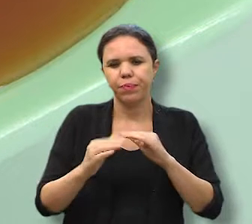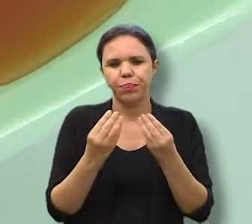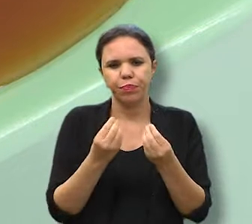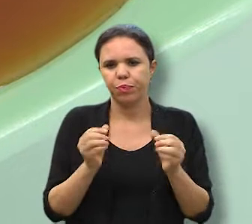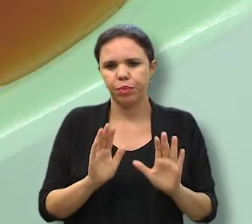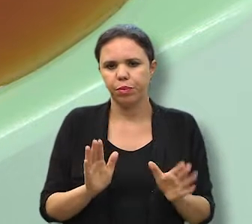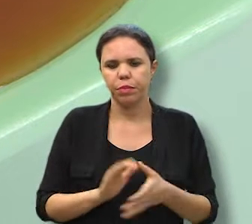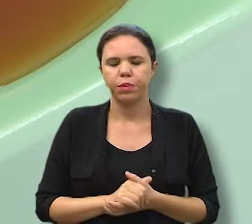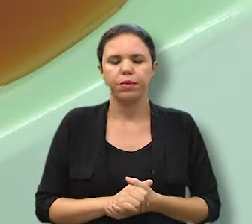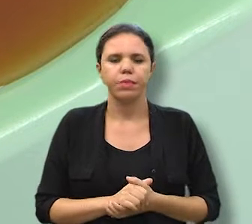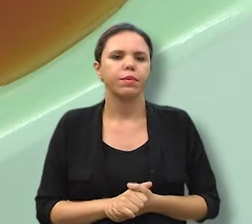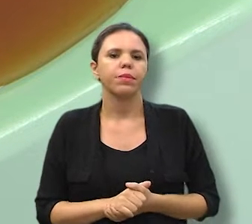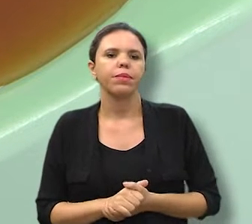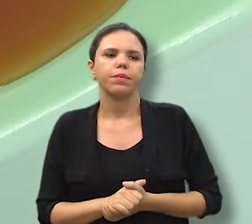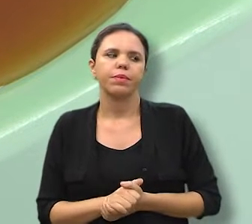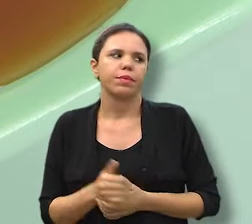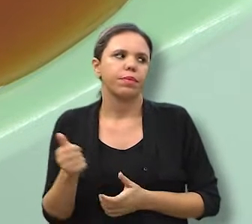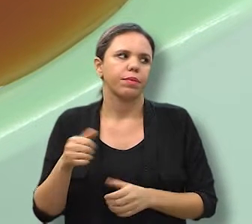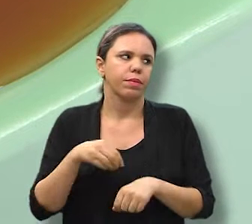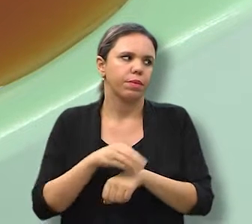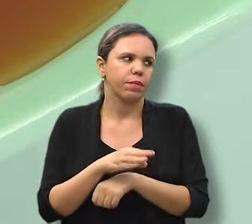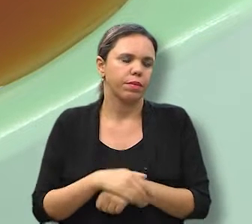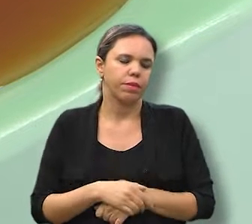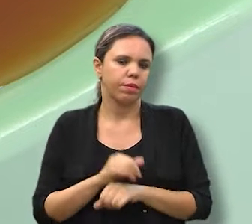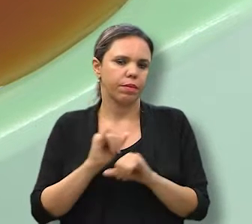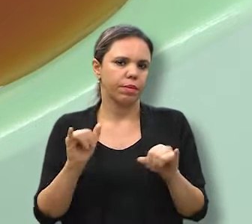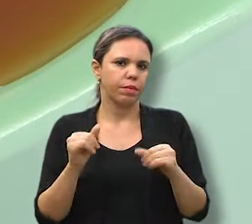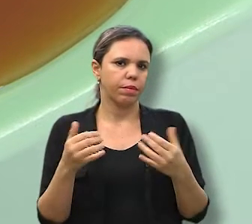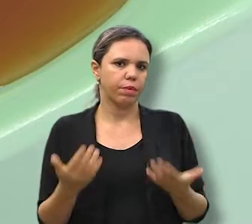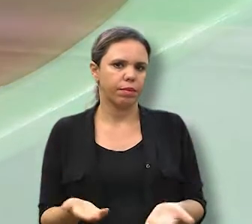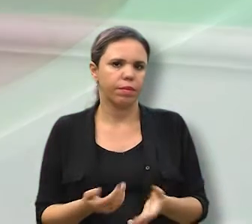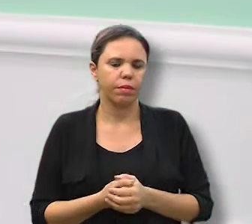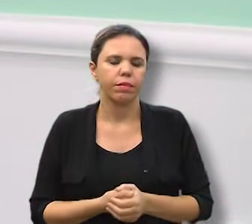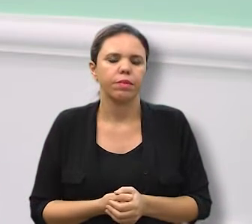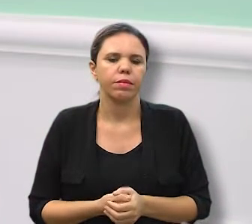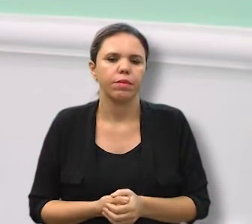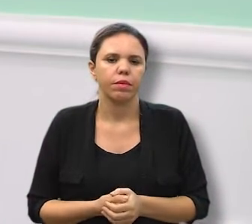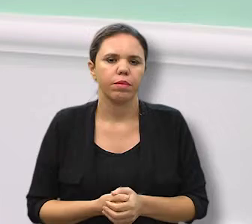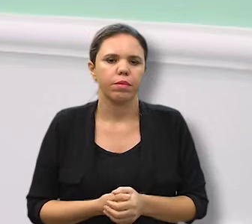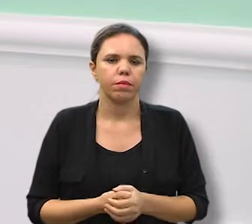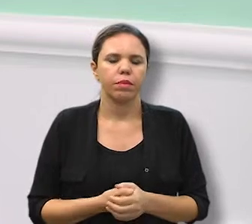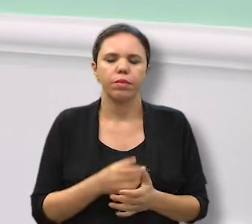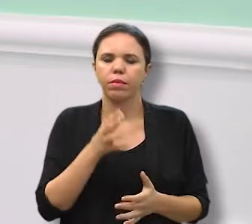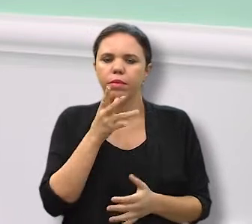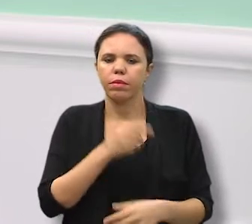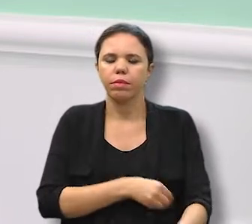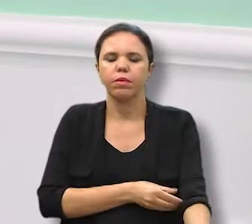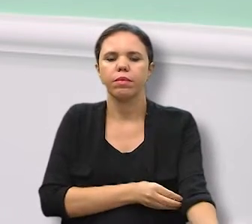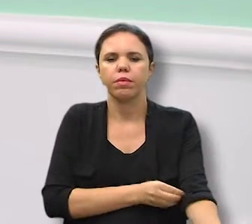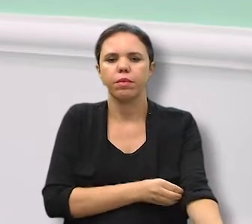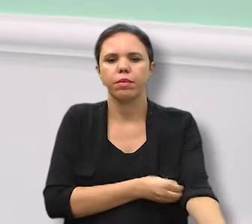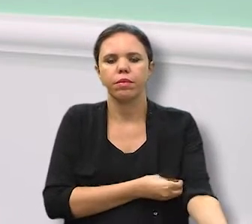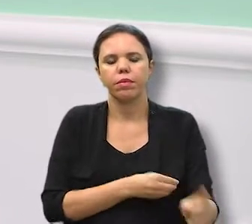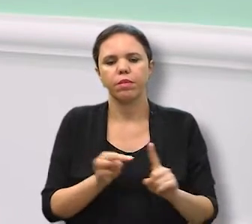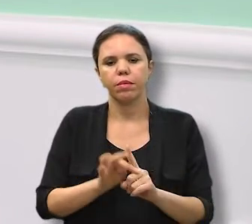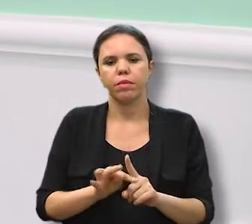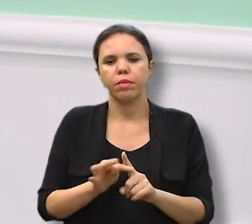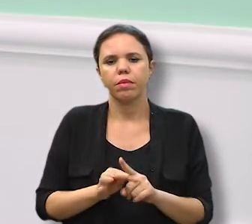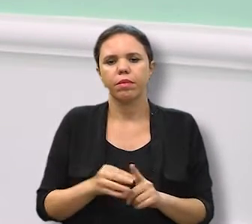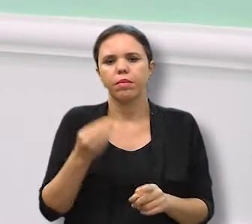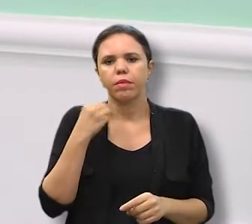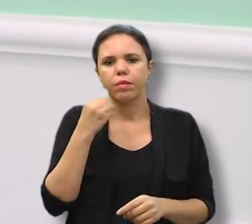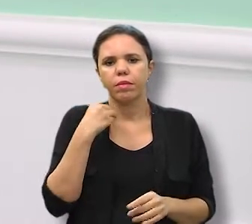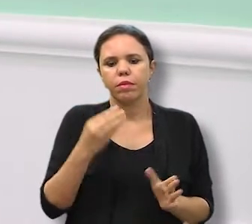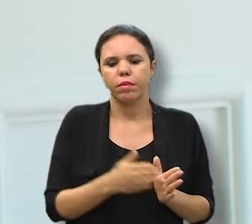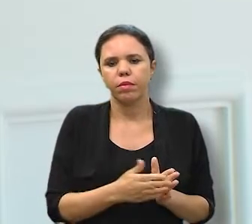cremoso, tá? Então, assim, a primeira dica que eu dou é cocção lenta, baixa temperatura, por um